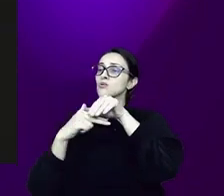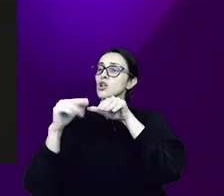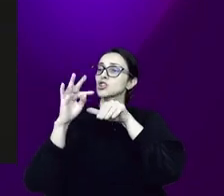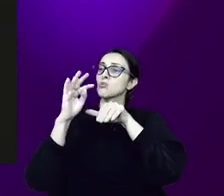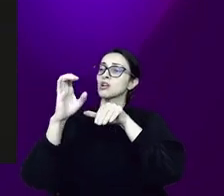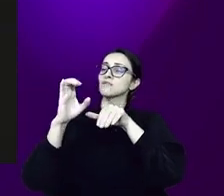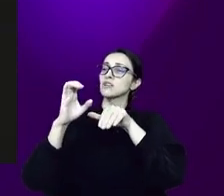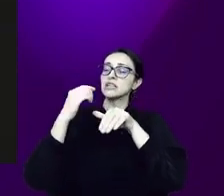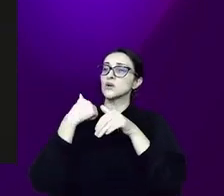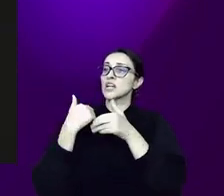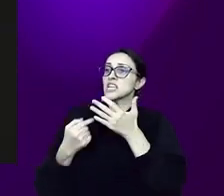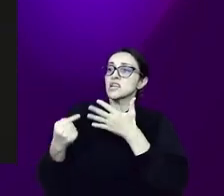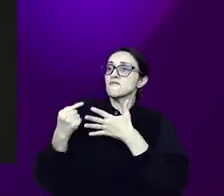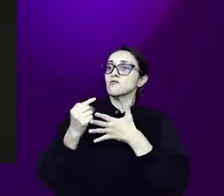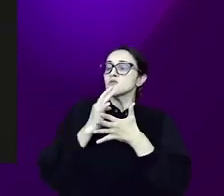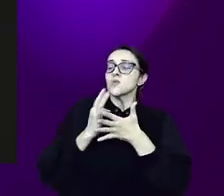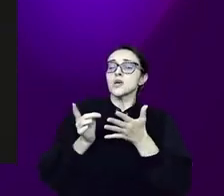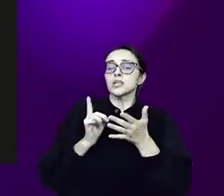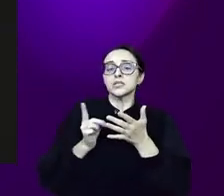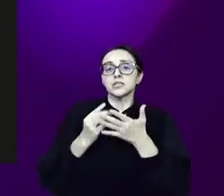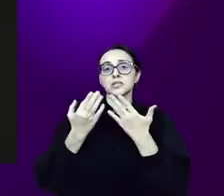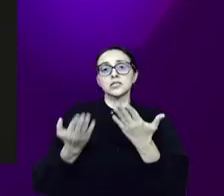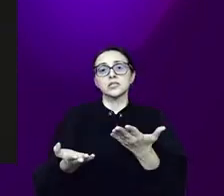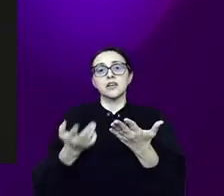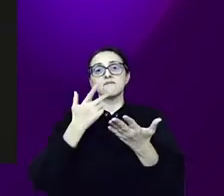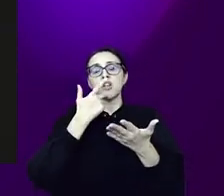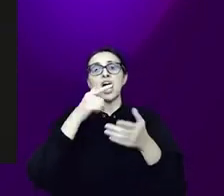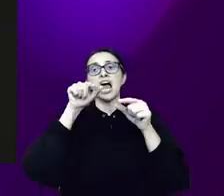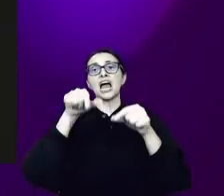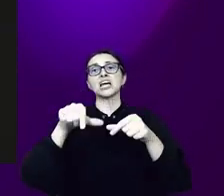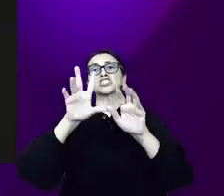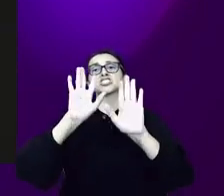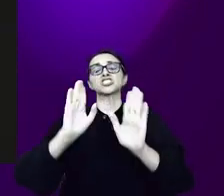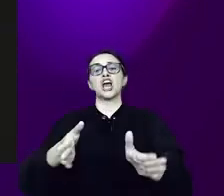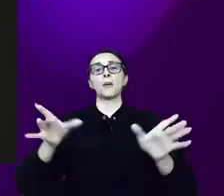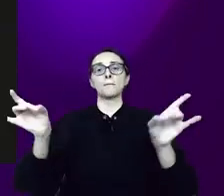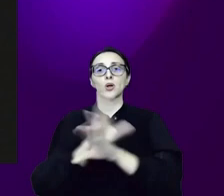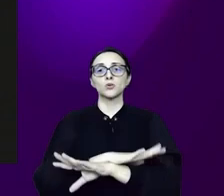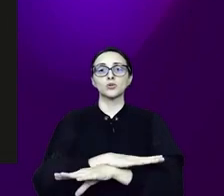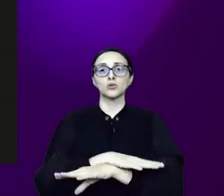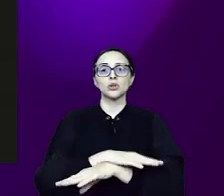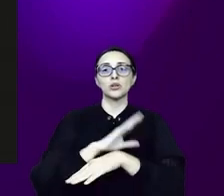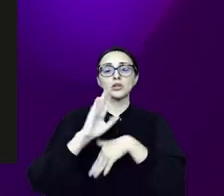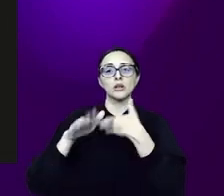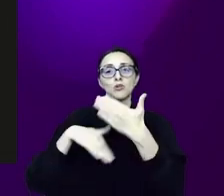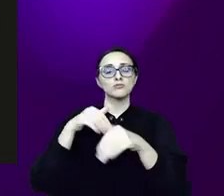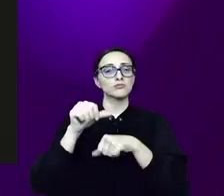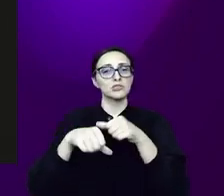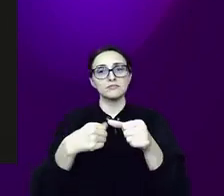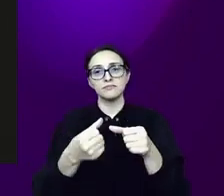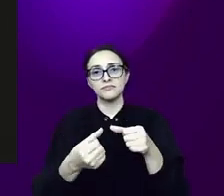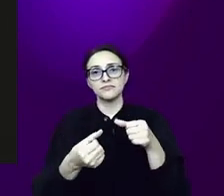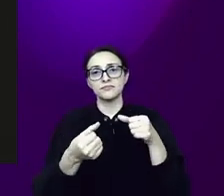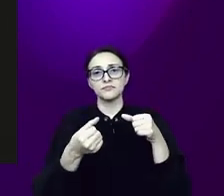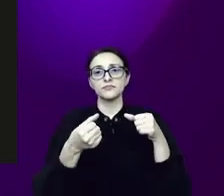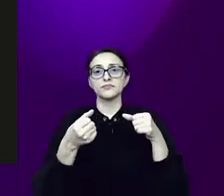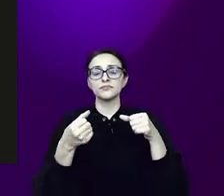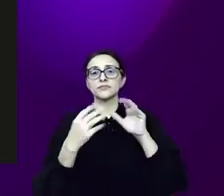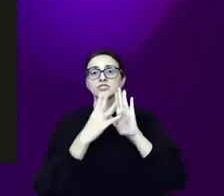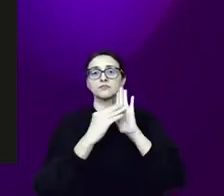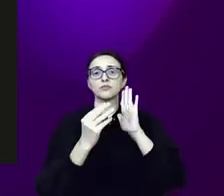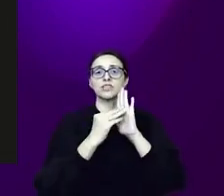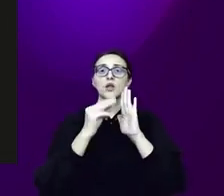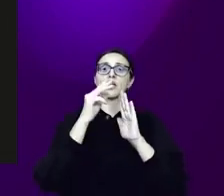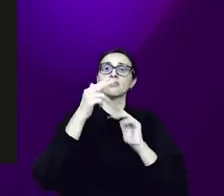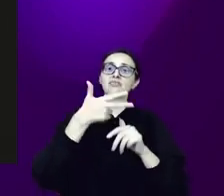que a gente desconhece, que o cara estabeleceu lá biplanarmente, tanto que o Walsh depois modificou para o modelo